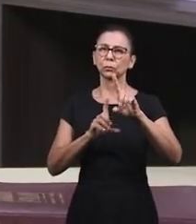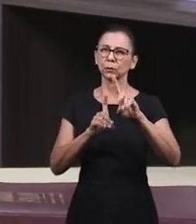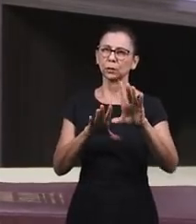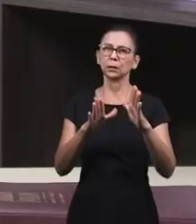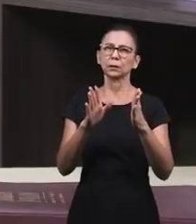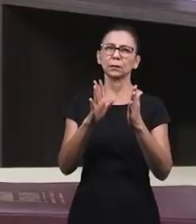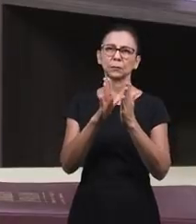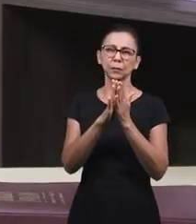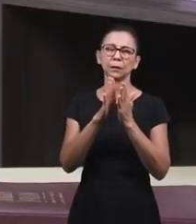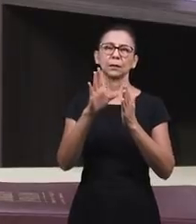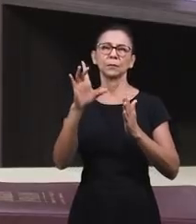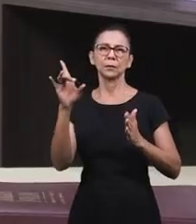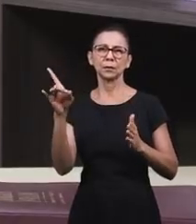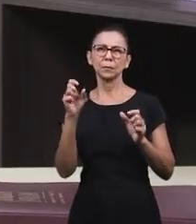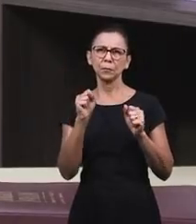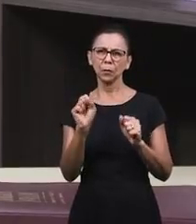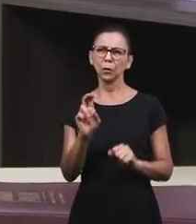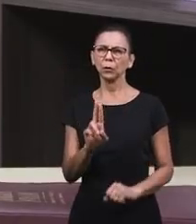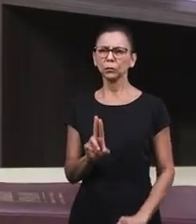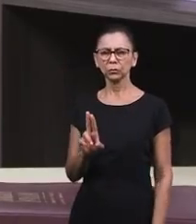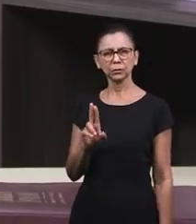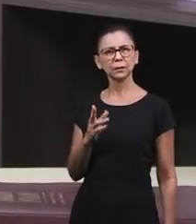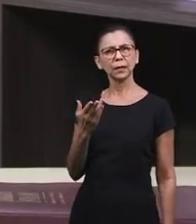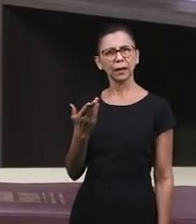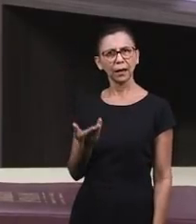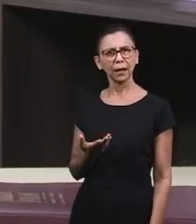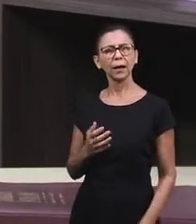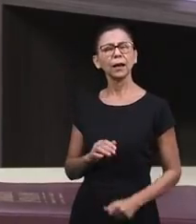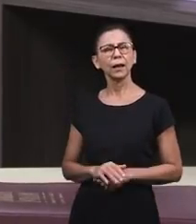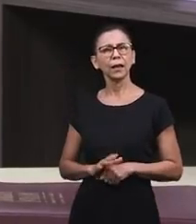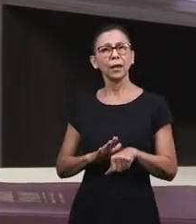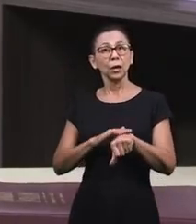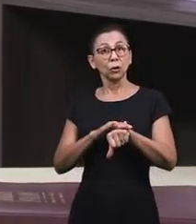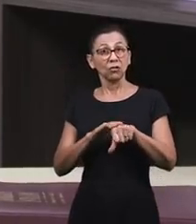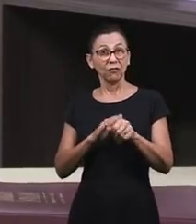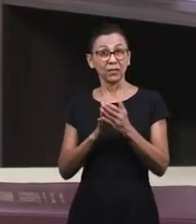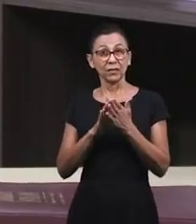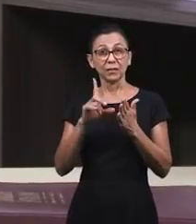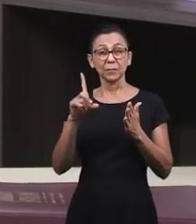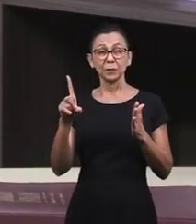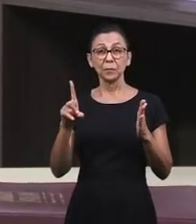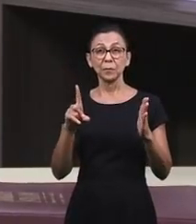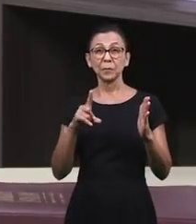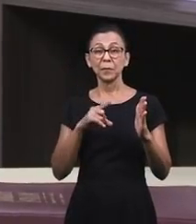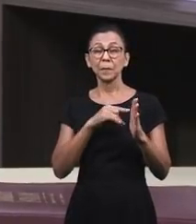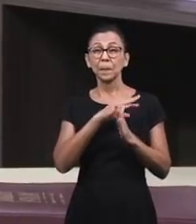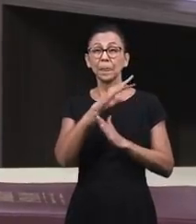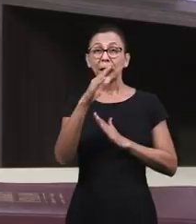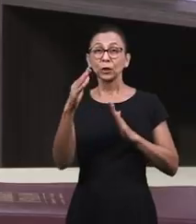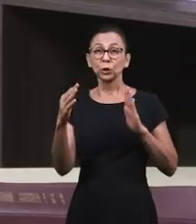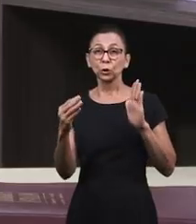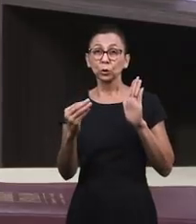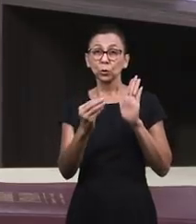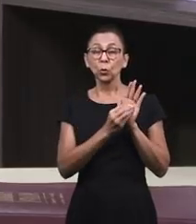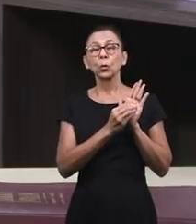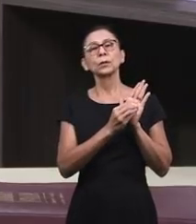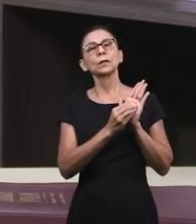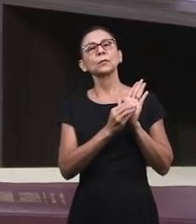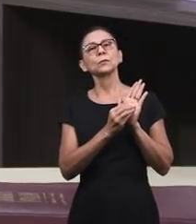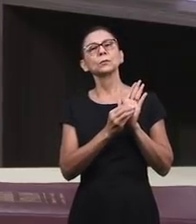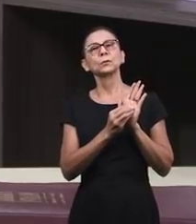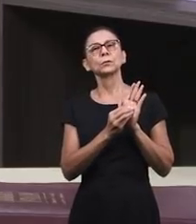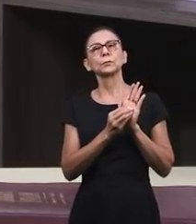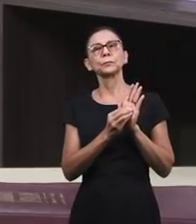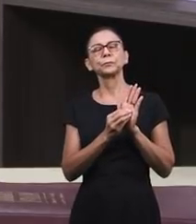bíblicas. Você pode utilizar, naturalmente, não só o Conversas Bíblicas, mas todo o conteúdo da Igreja Cristã Maranata